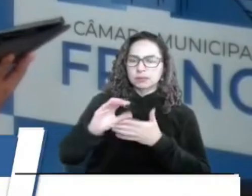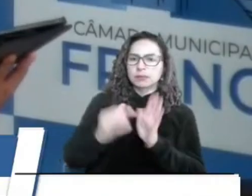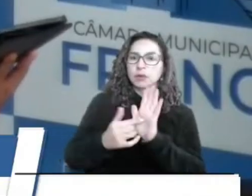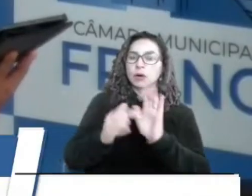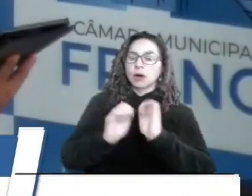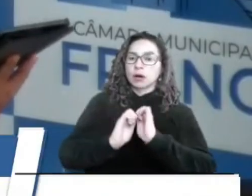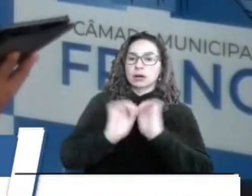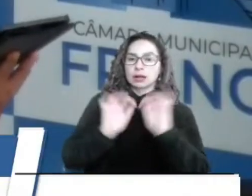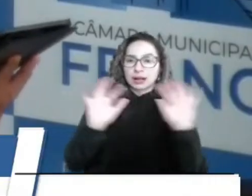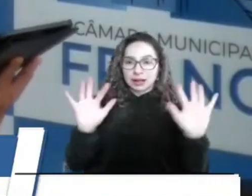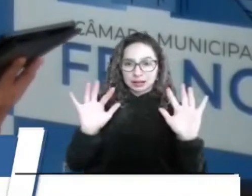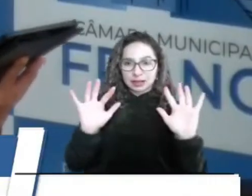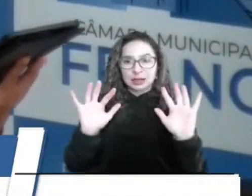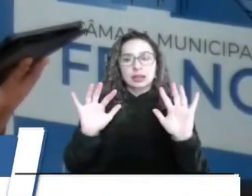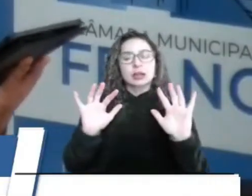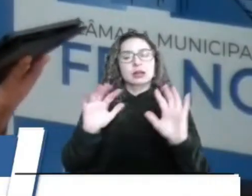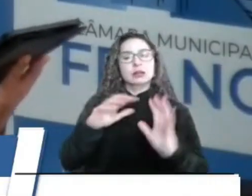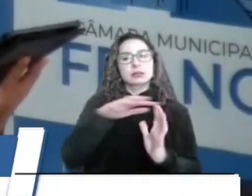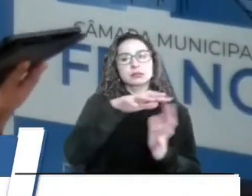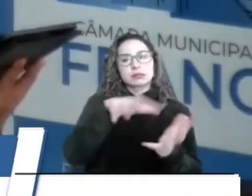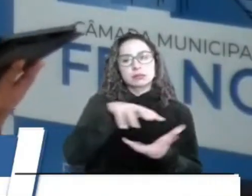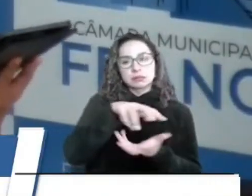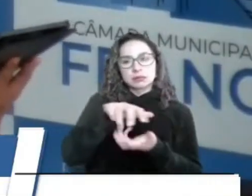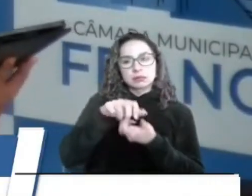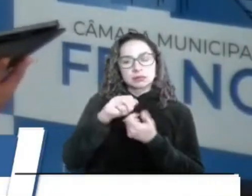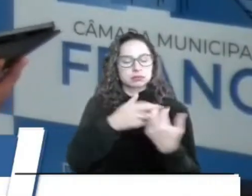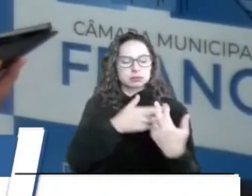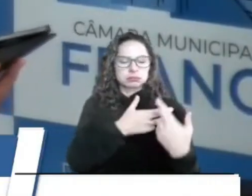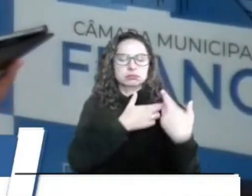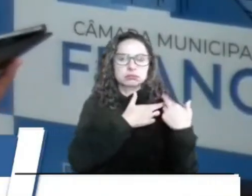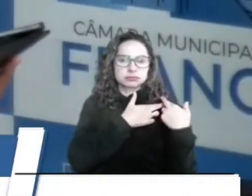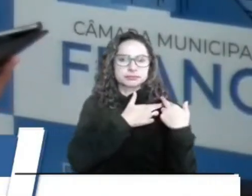transparente, sustentável e responsável.